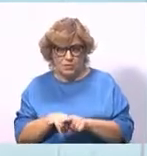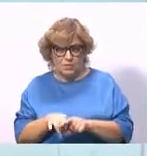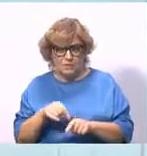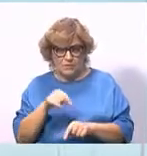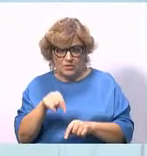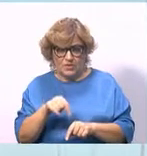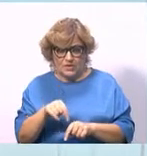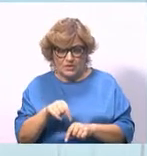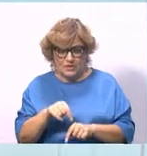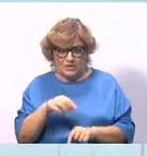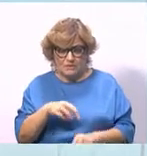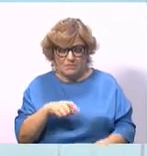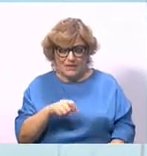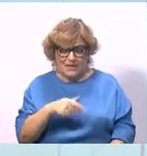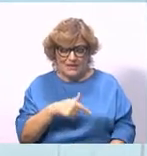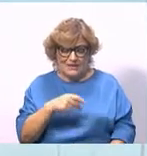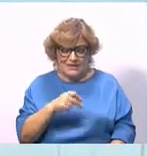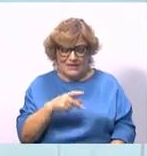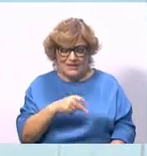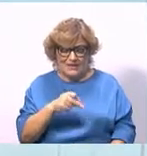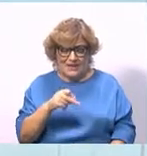aqui nos metatarsos,